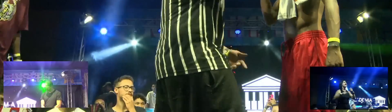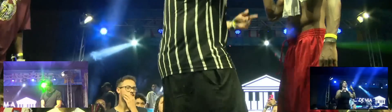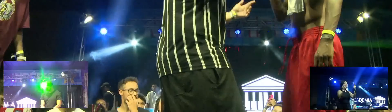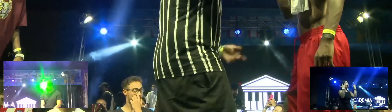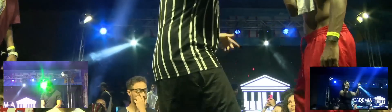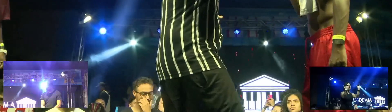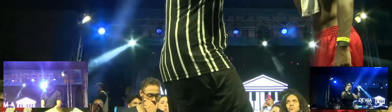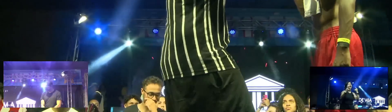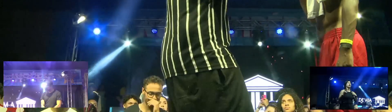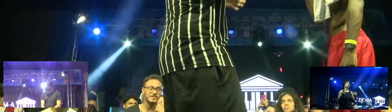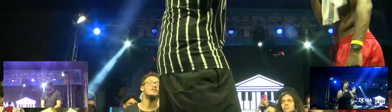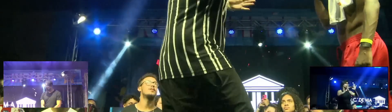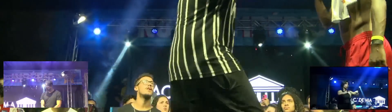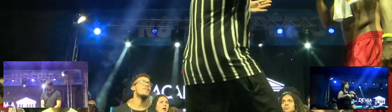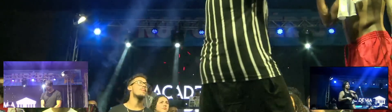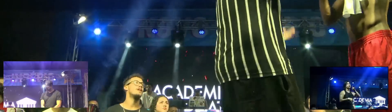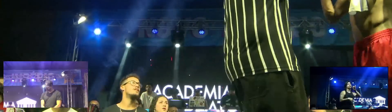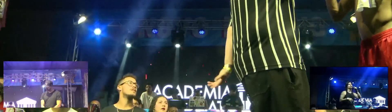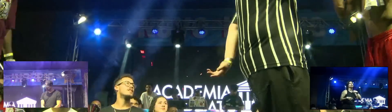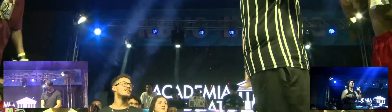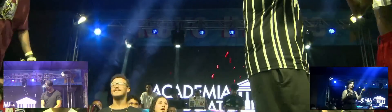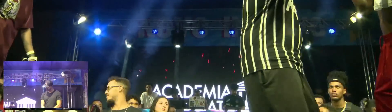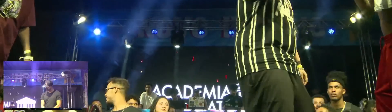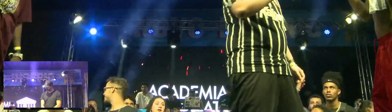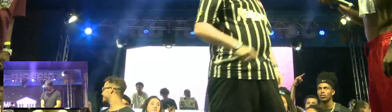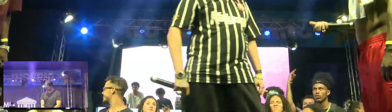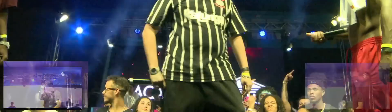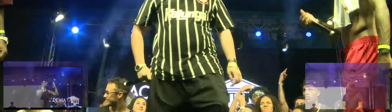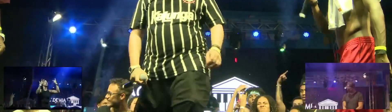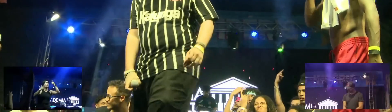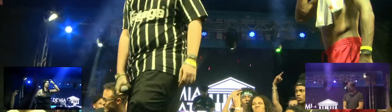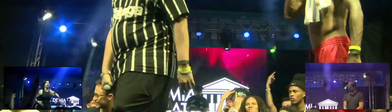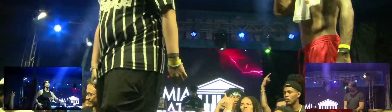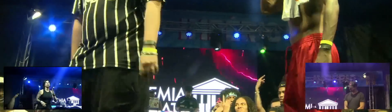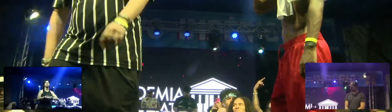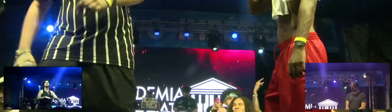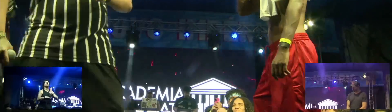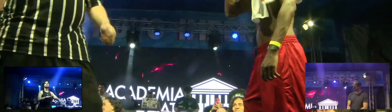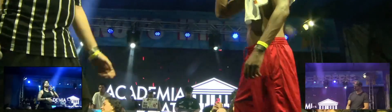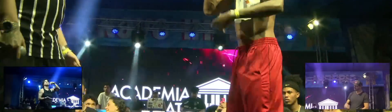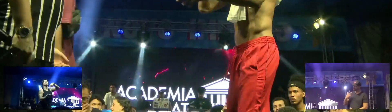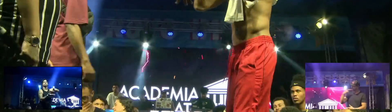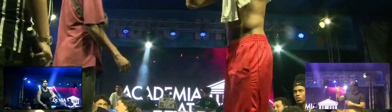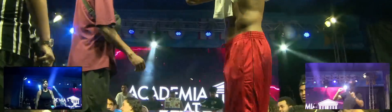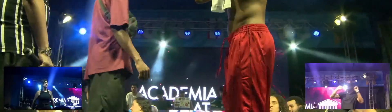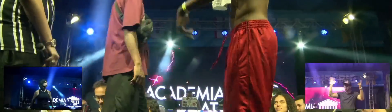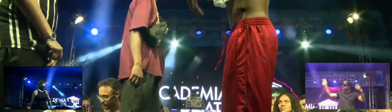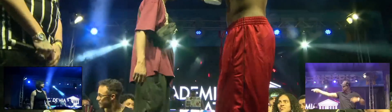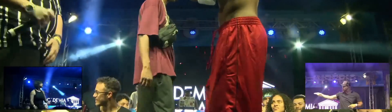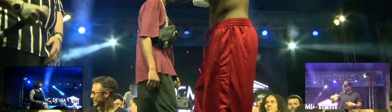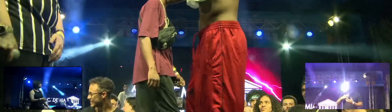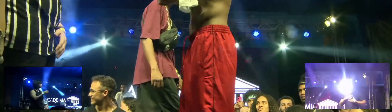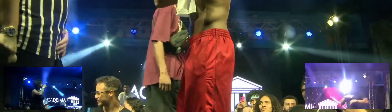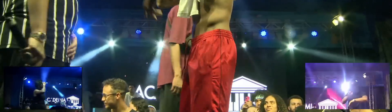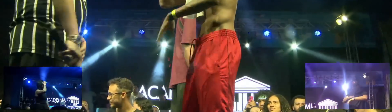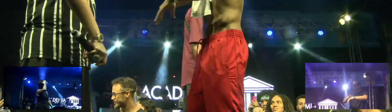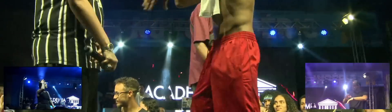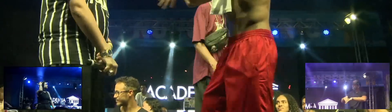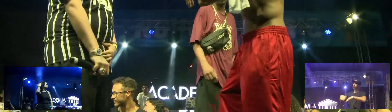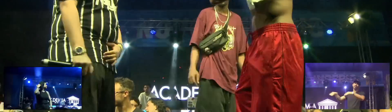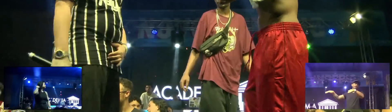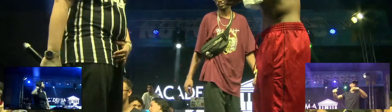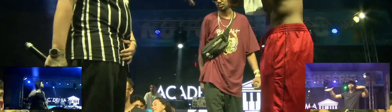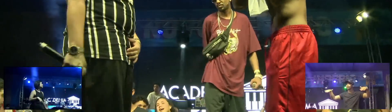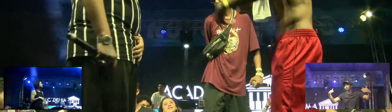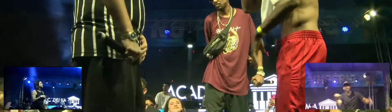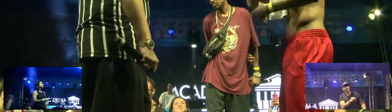Esse ano contrataram o Dudu Mas eu que tô fazendo esse show Tá fazendo esse show? Meu freestyle Tu tá tranquilo, meu parceiro